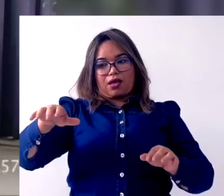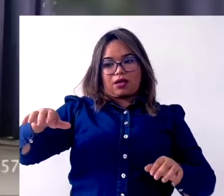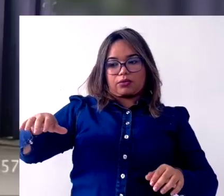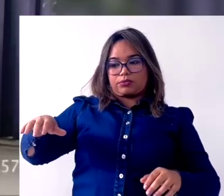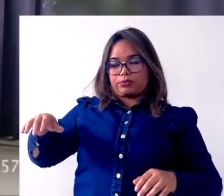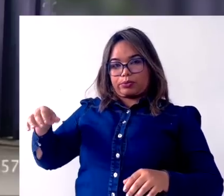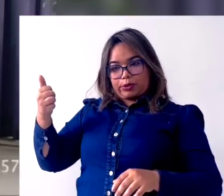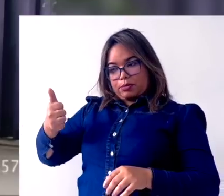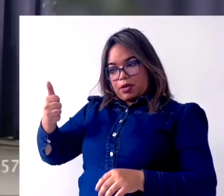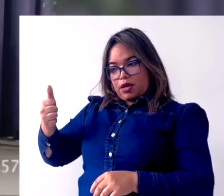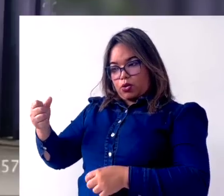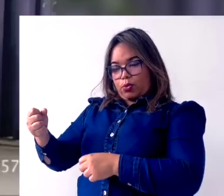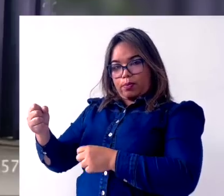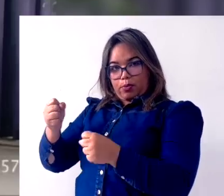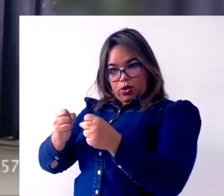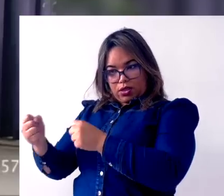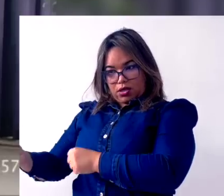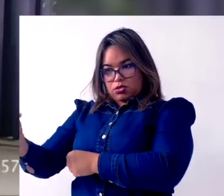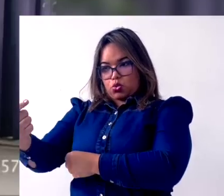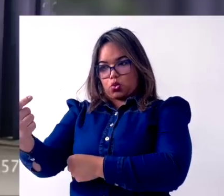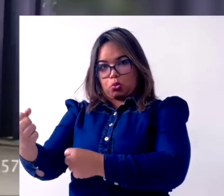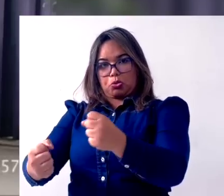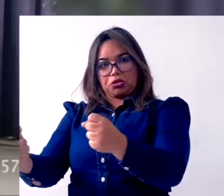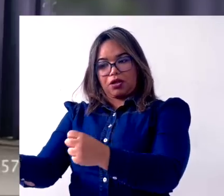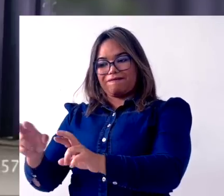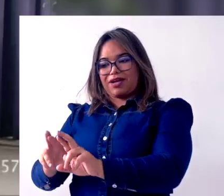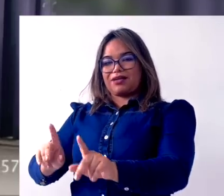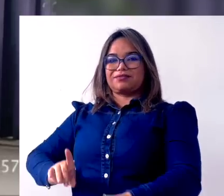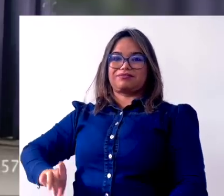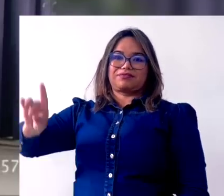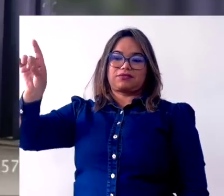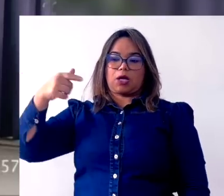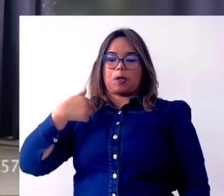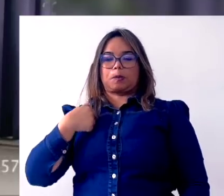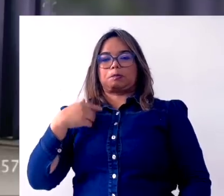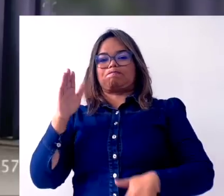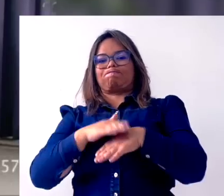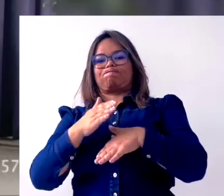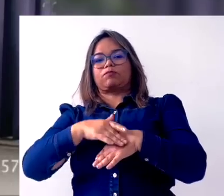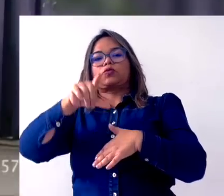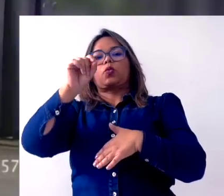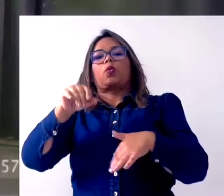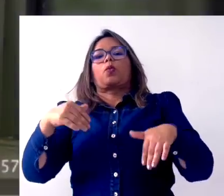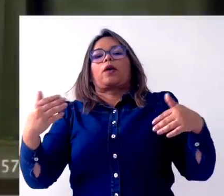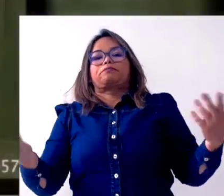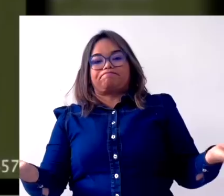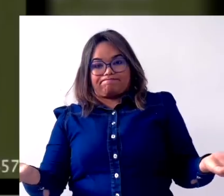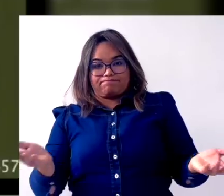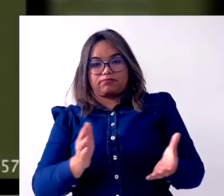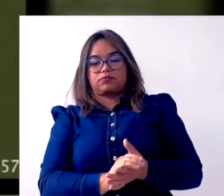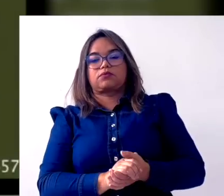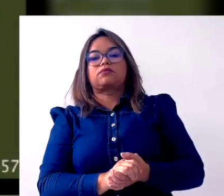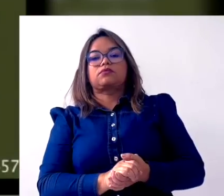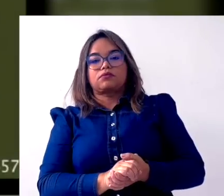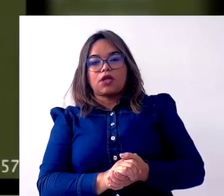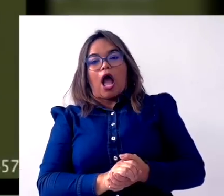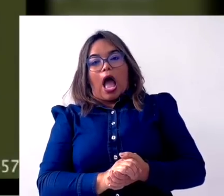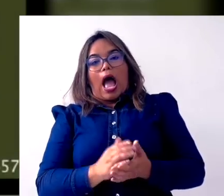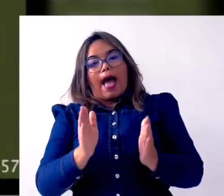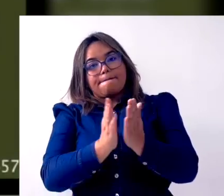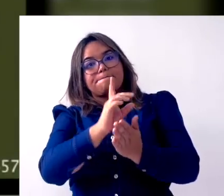fazer uma escolha. E é isso que a Bíblia diz que vai acontecer. A segunda besta fará exatamente isso. E ela faz